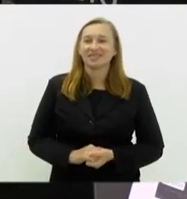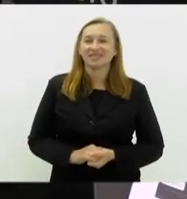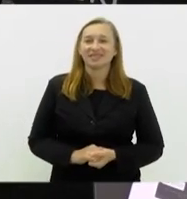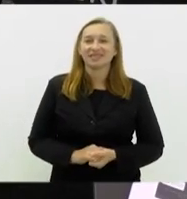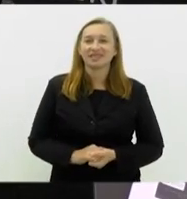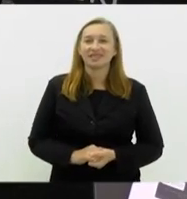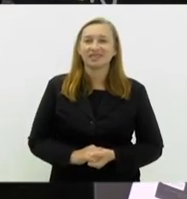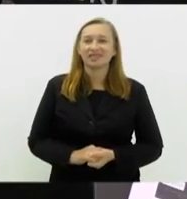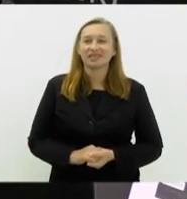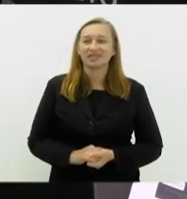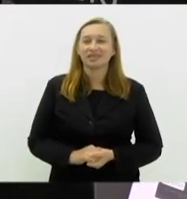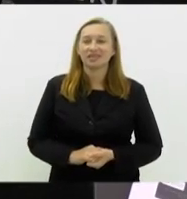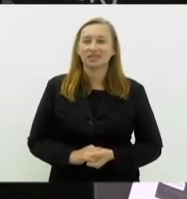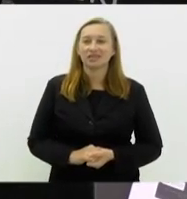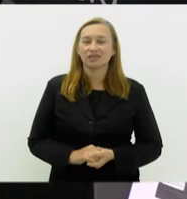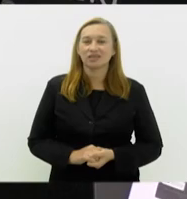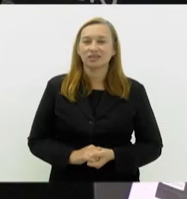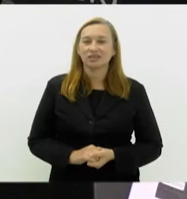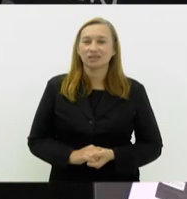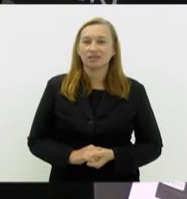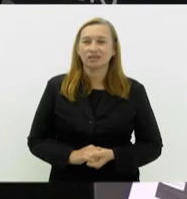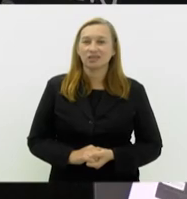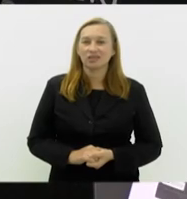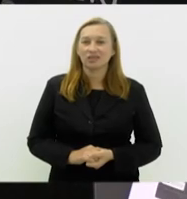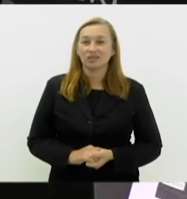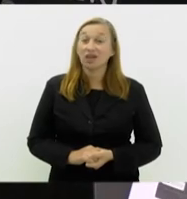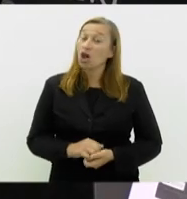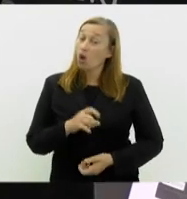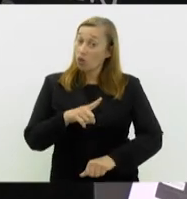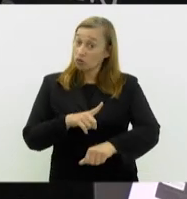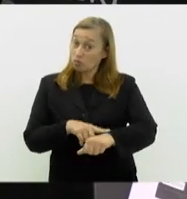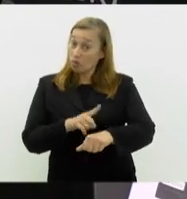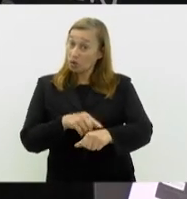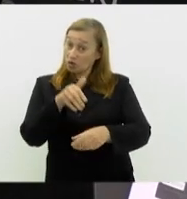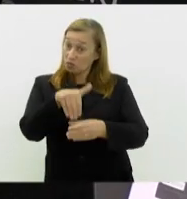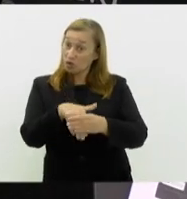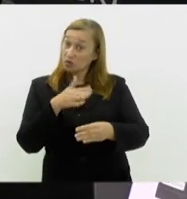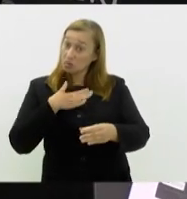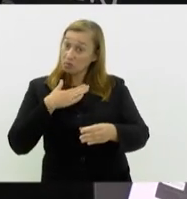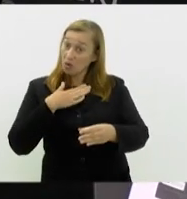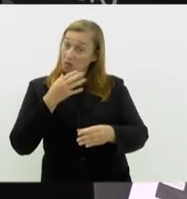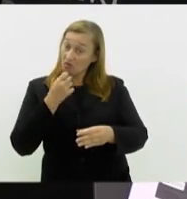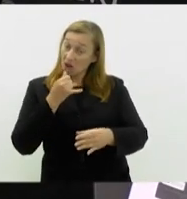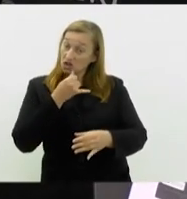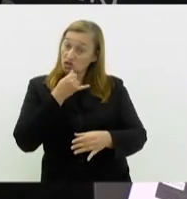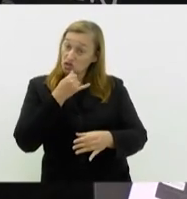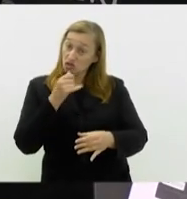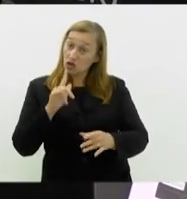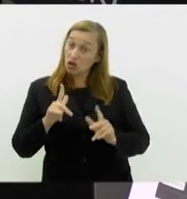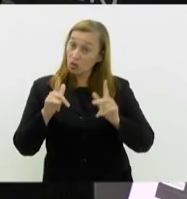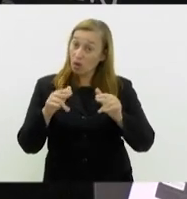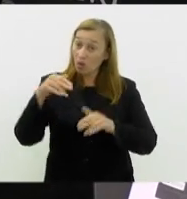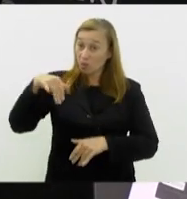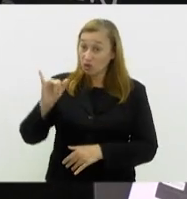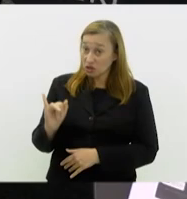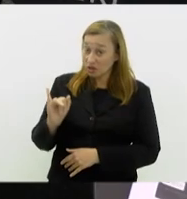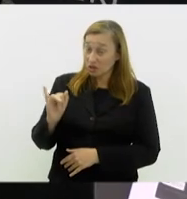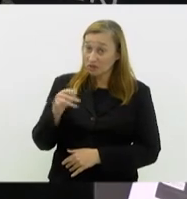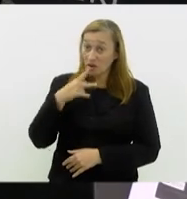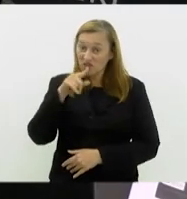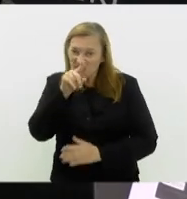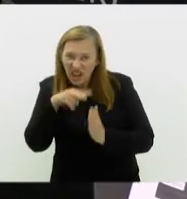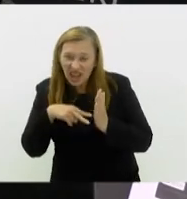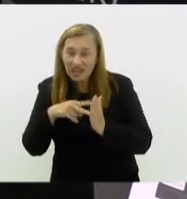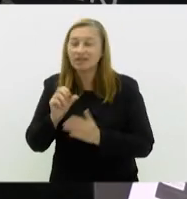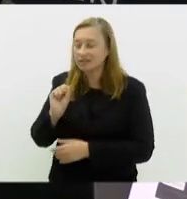quieto E se o Senor sair no momento do meu voto eu vou ficar chateado igual M ficou Se valer bom